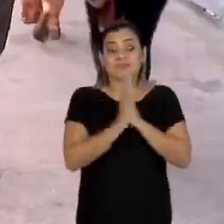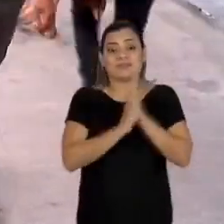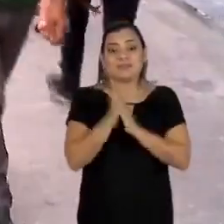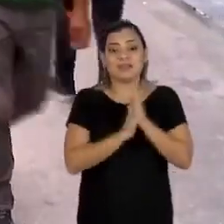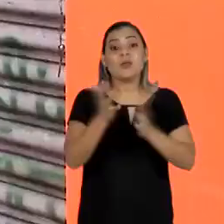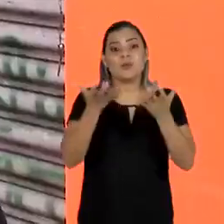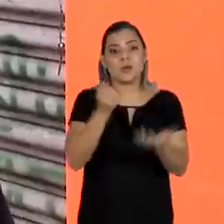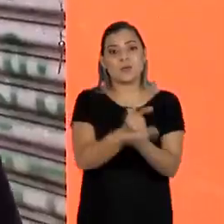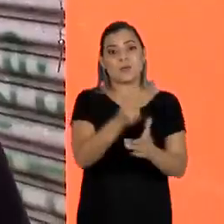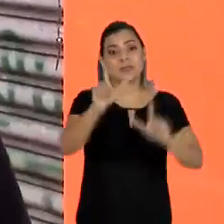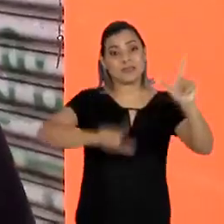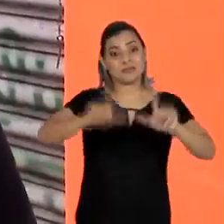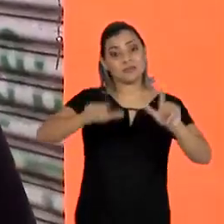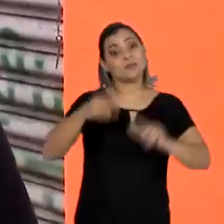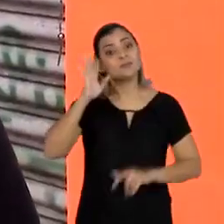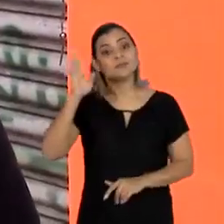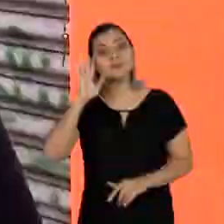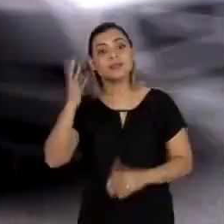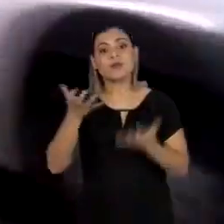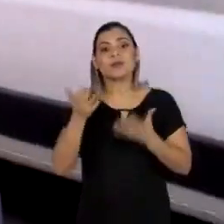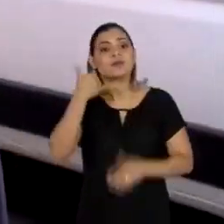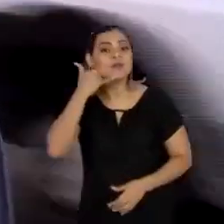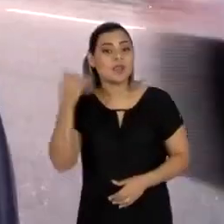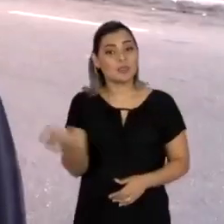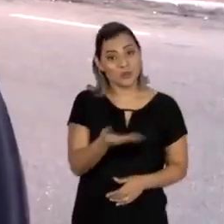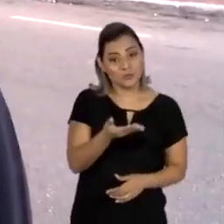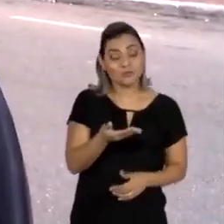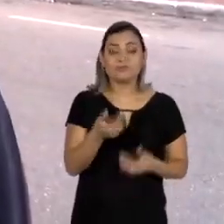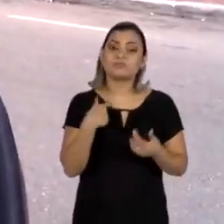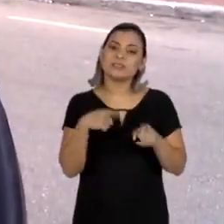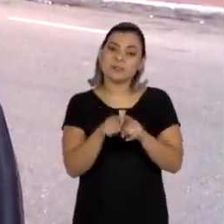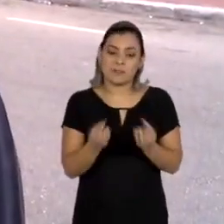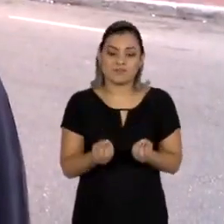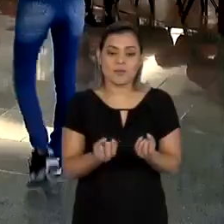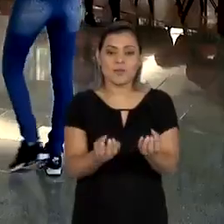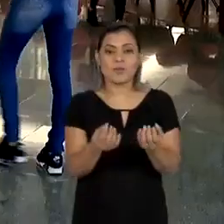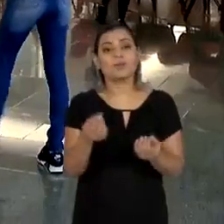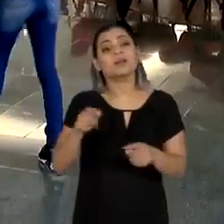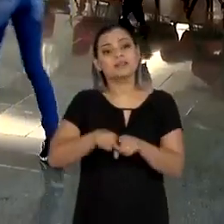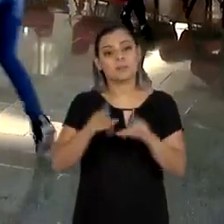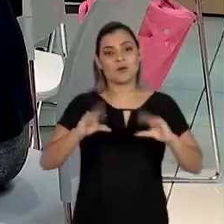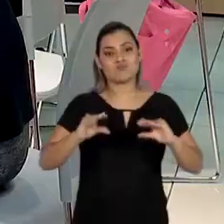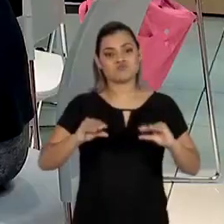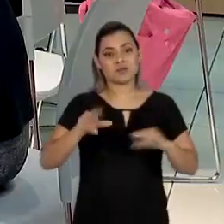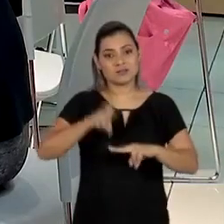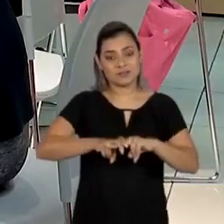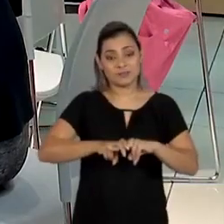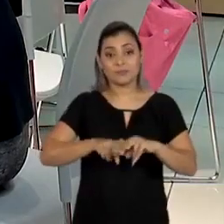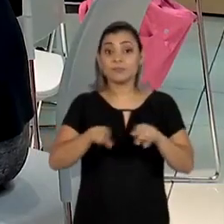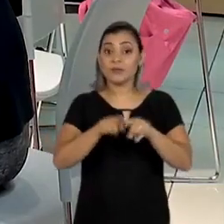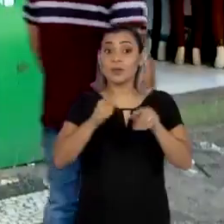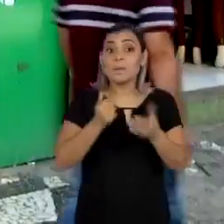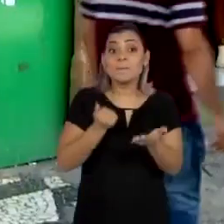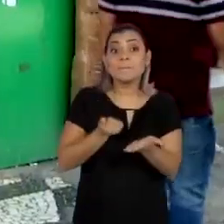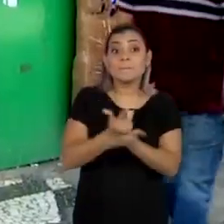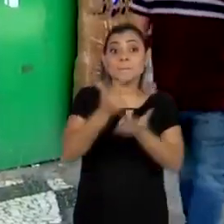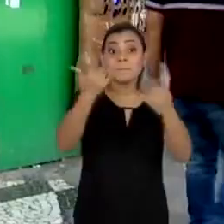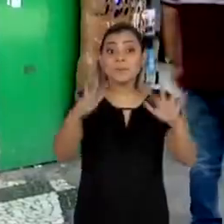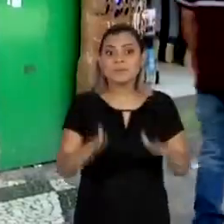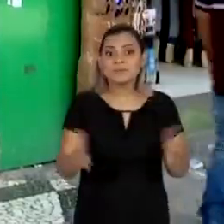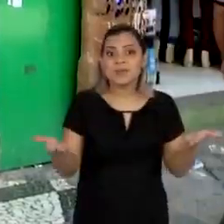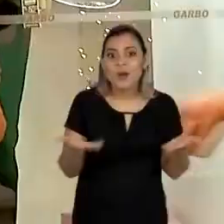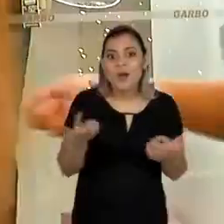comprar televisão. Estava pensando em comprar um celular novo. Um fogão e um sofá. A intenção de compra na Black Friday deste